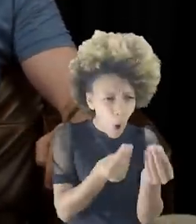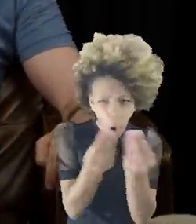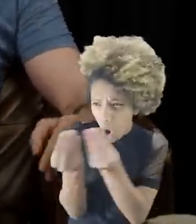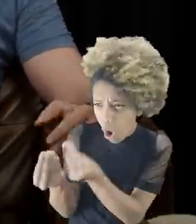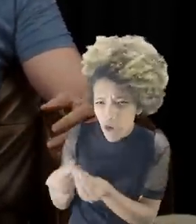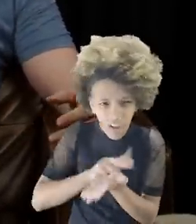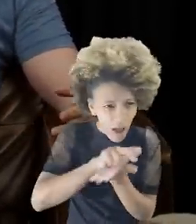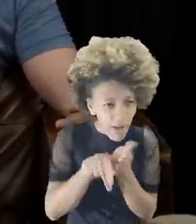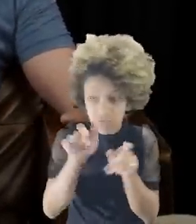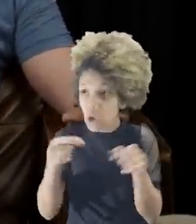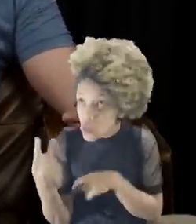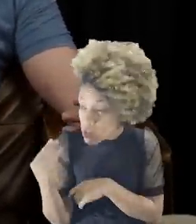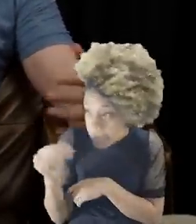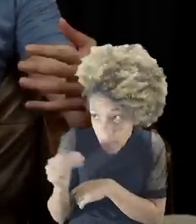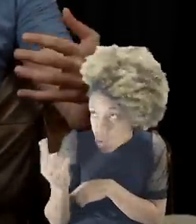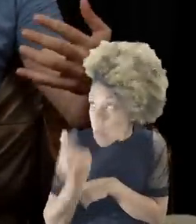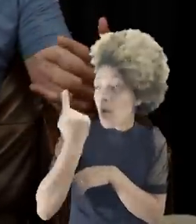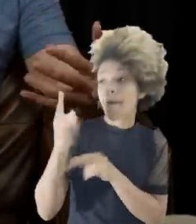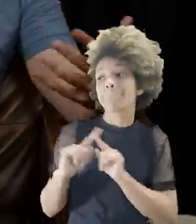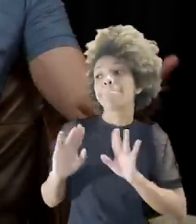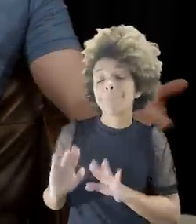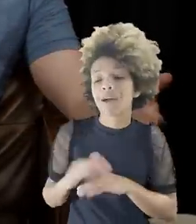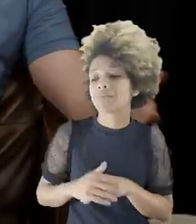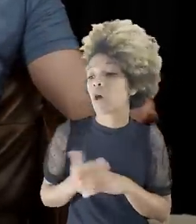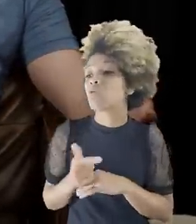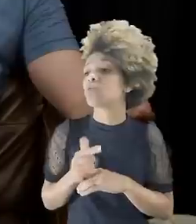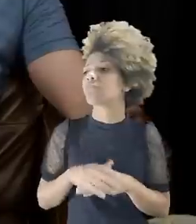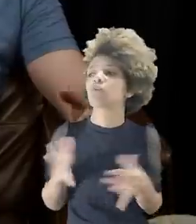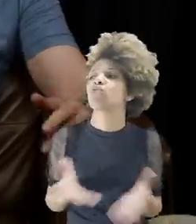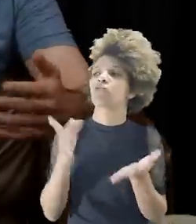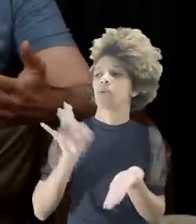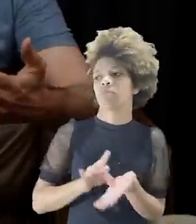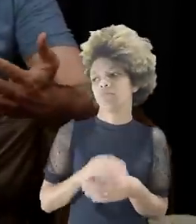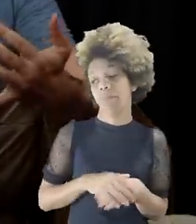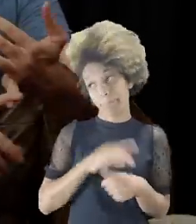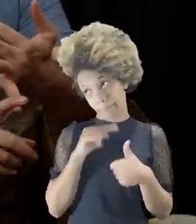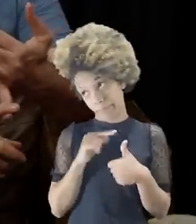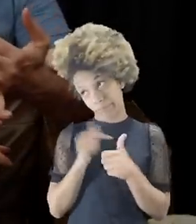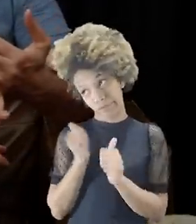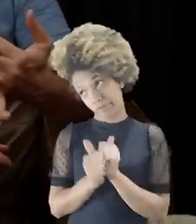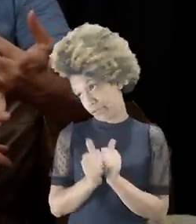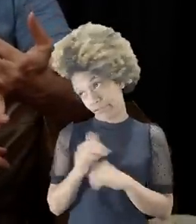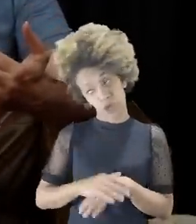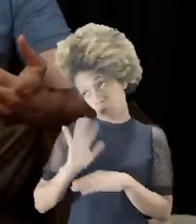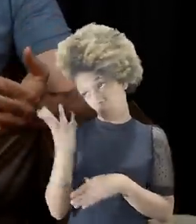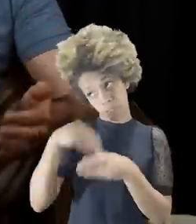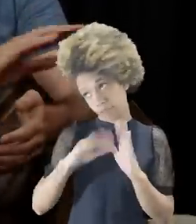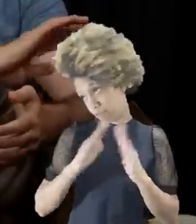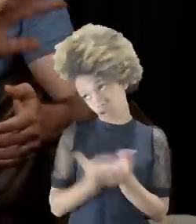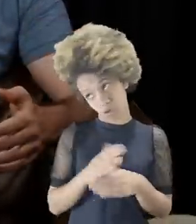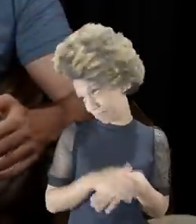né É só que a gente não tem os estímulos certos né primeiro de tudo o esporte não está na escola e aí